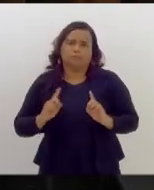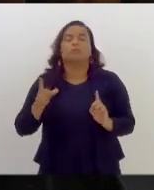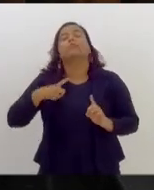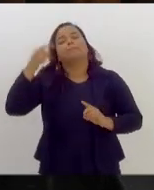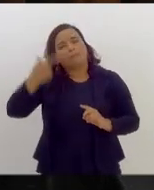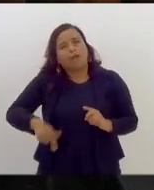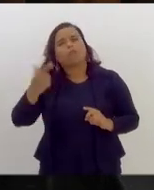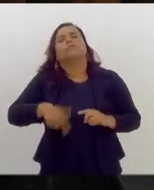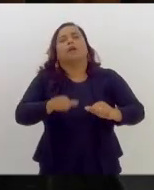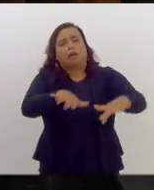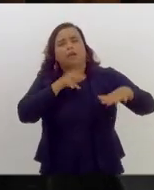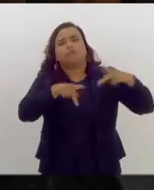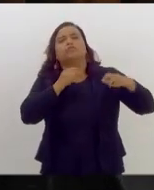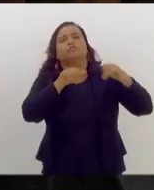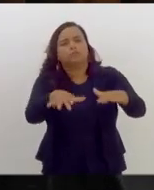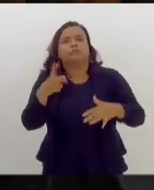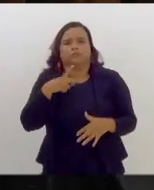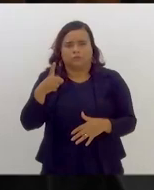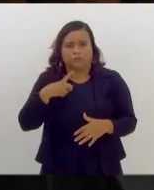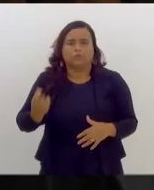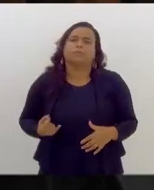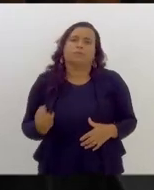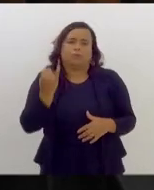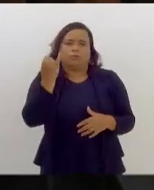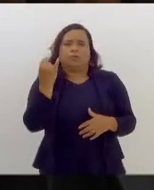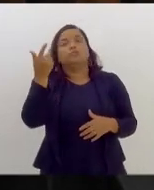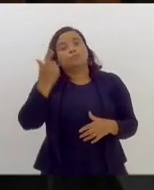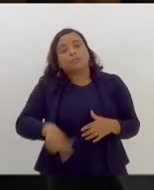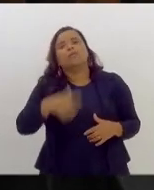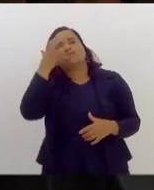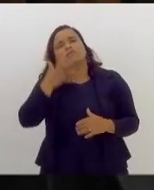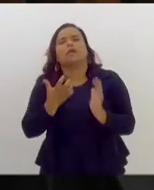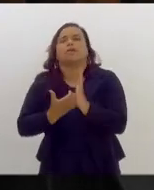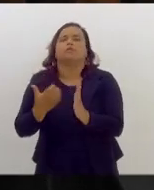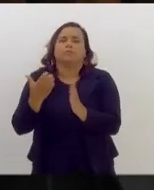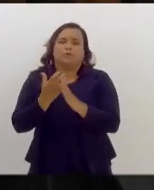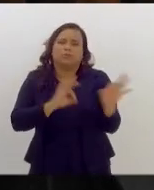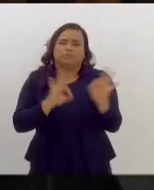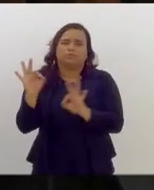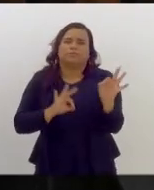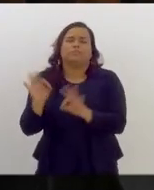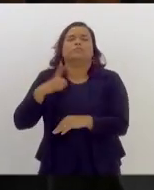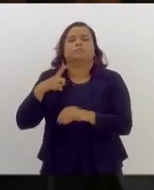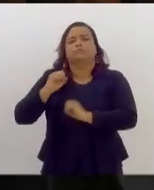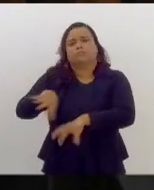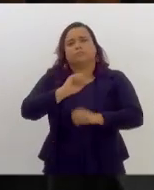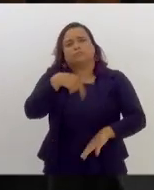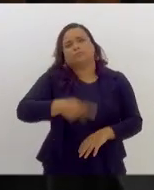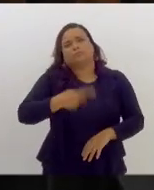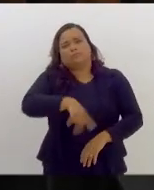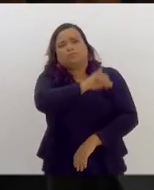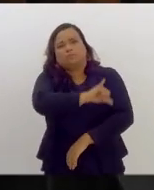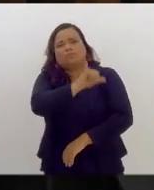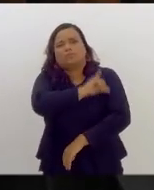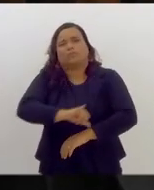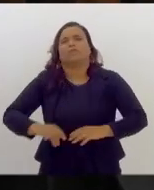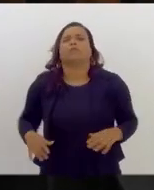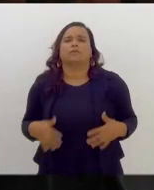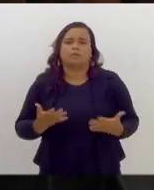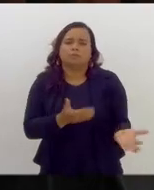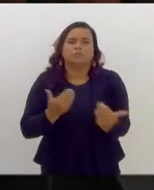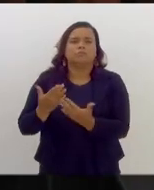audiências públicas, mas é preciso tratar com mais seriedade o planejamento da educação no Rio de Janeiro, porque na história recente nós